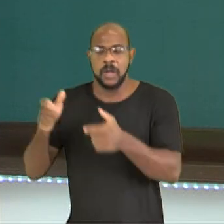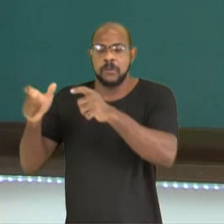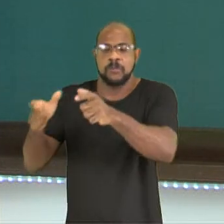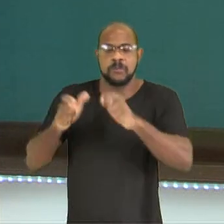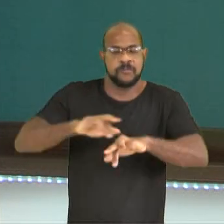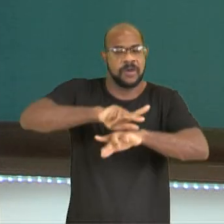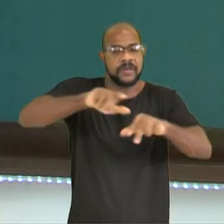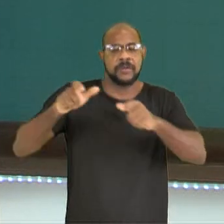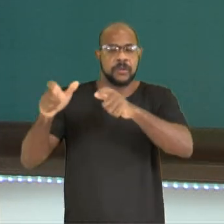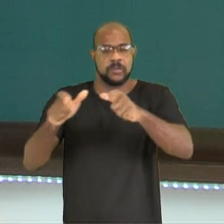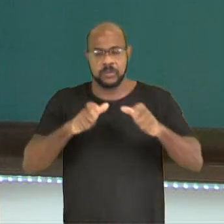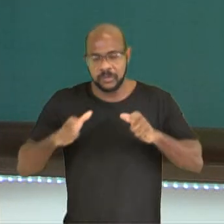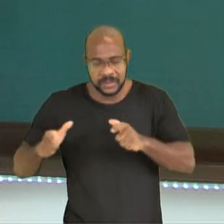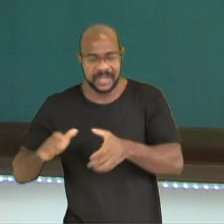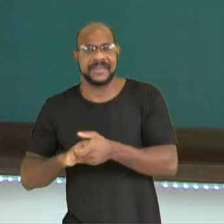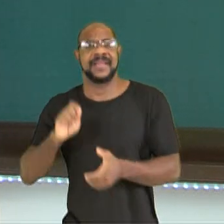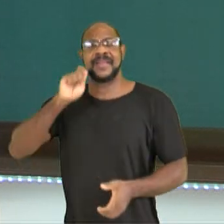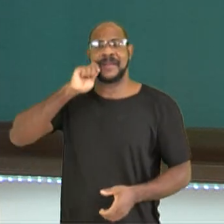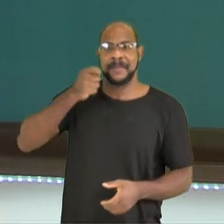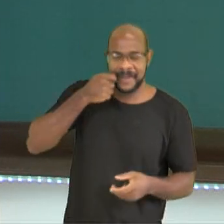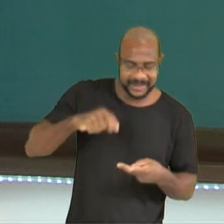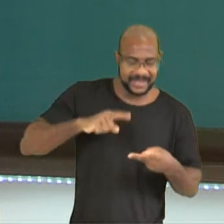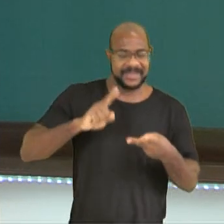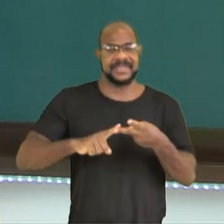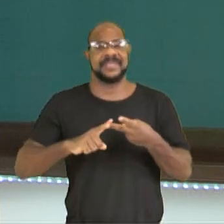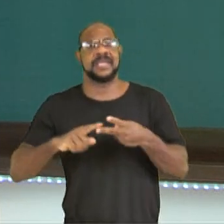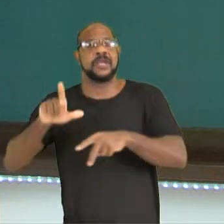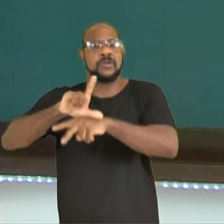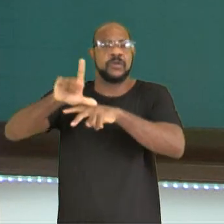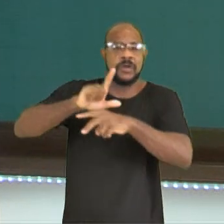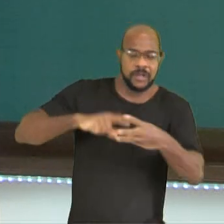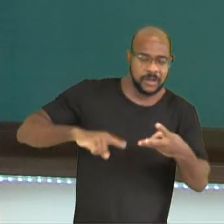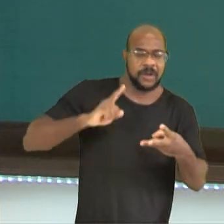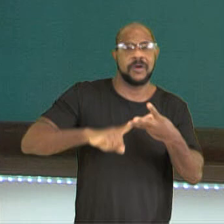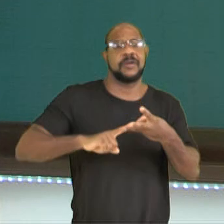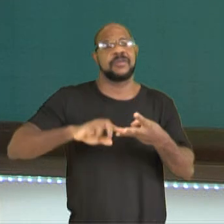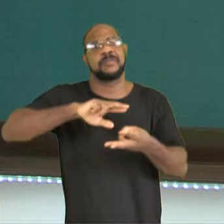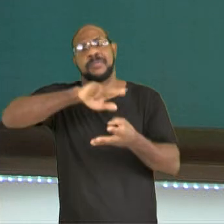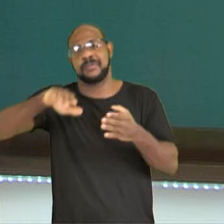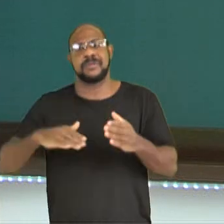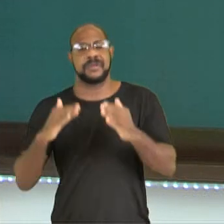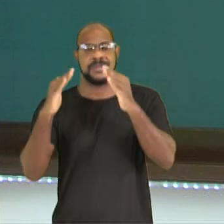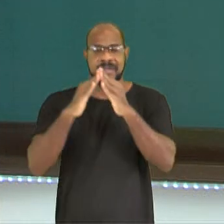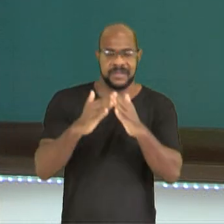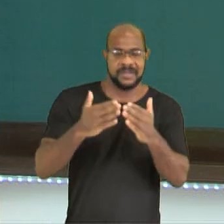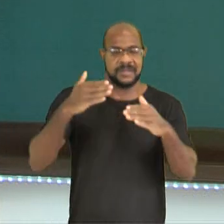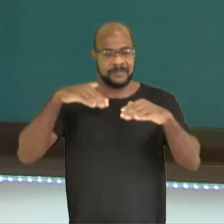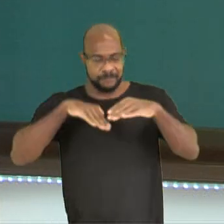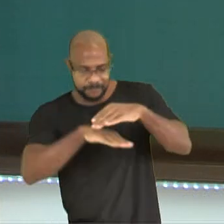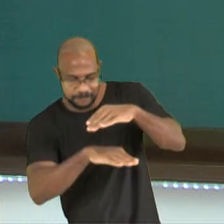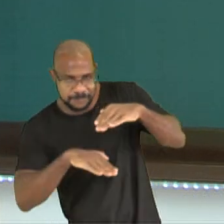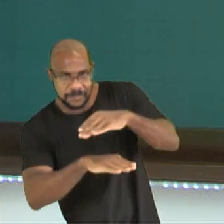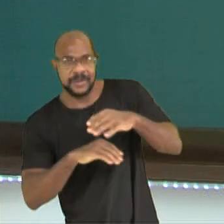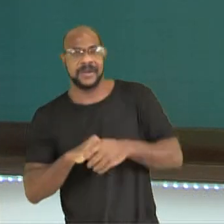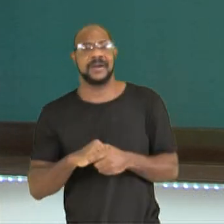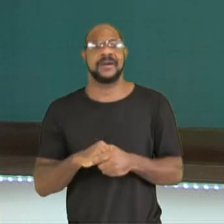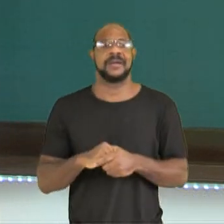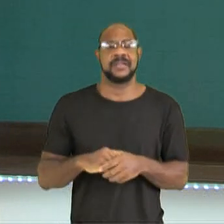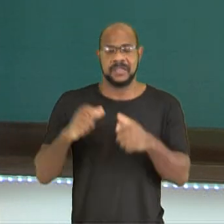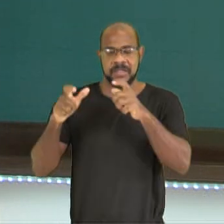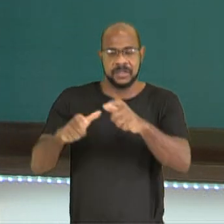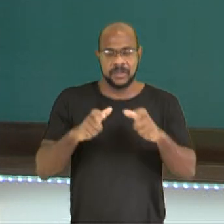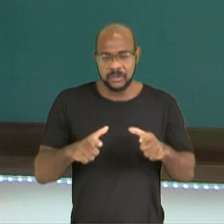casa, nas papelarias, nas padarias, jornais, paredes, porões, barracos, regiões menos